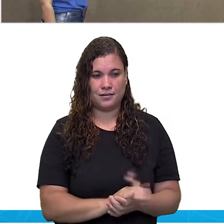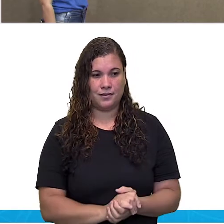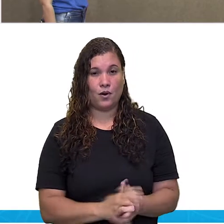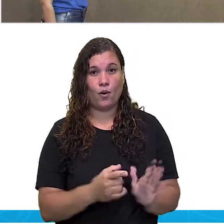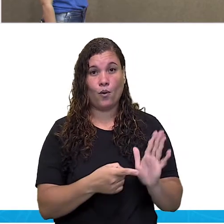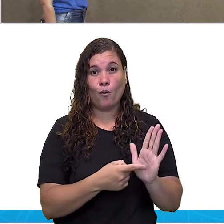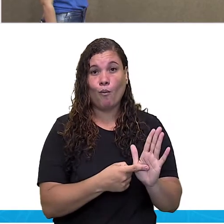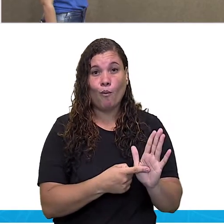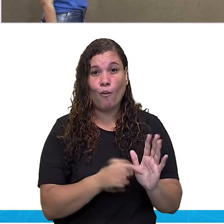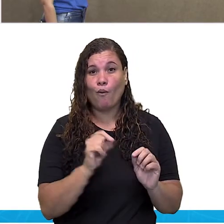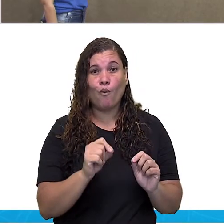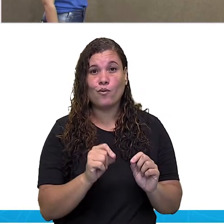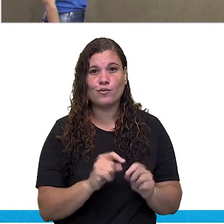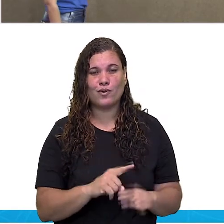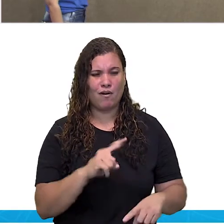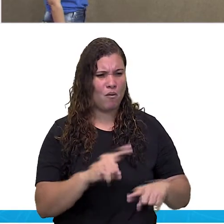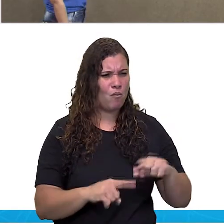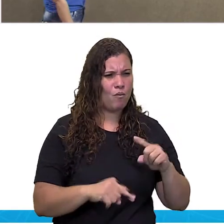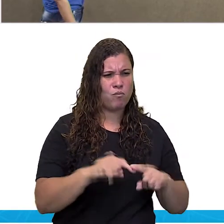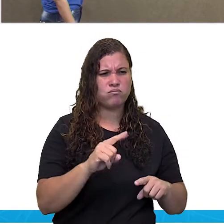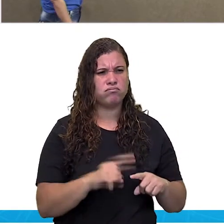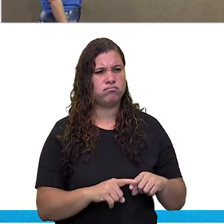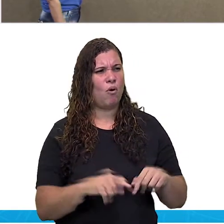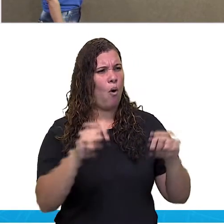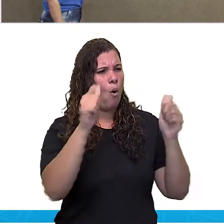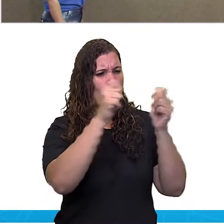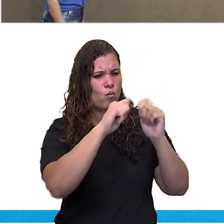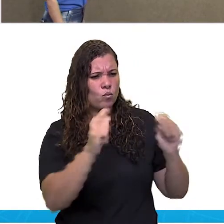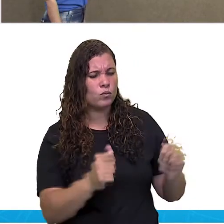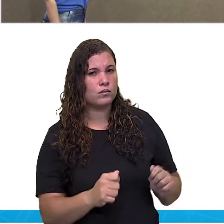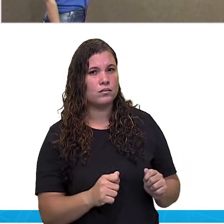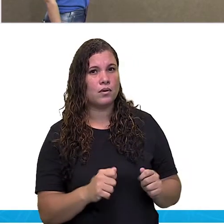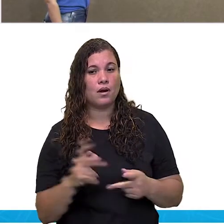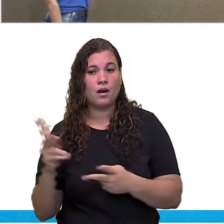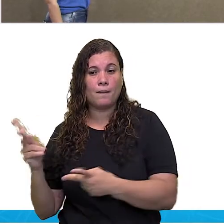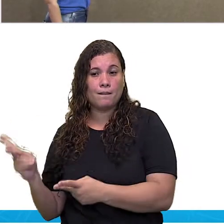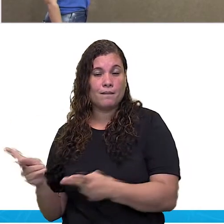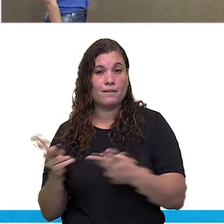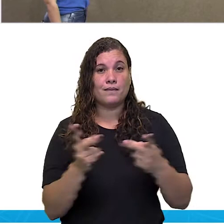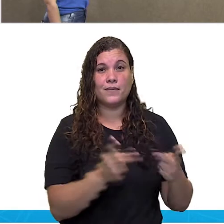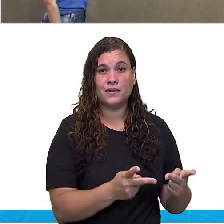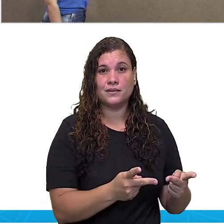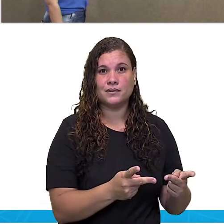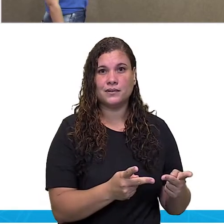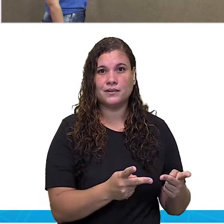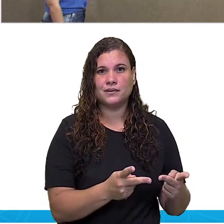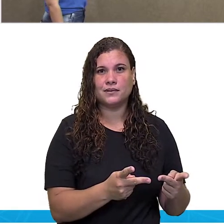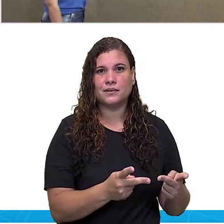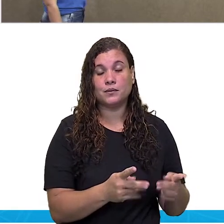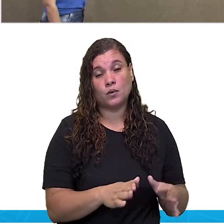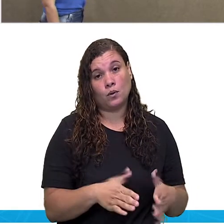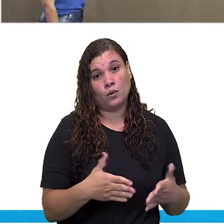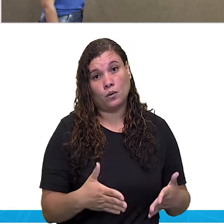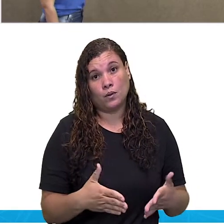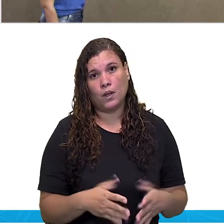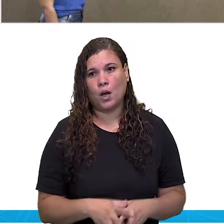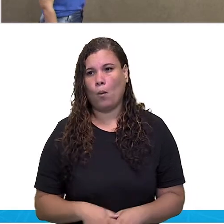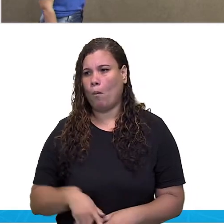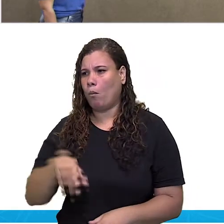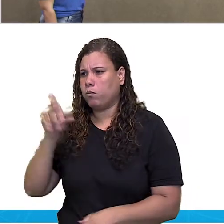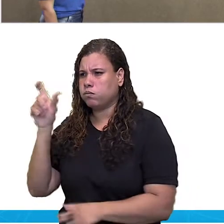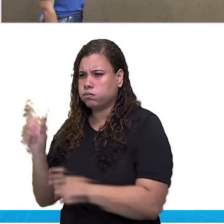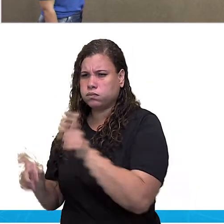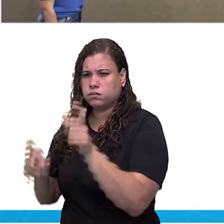indispensável à visita. Ou seja, que as pessoas de outros locais querem saber e conhecer mais